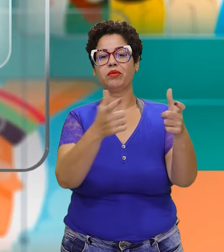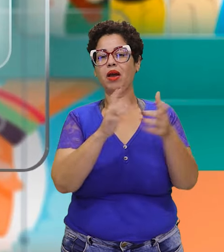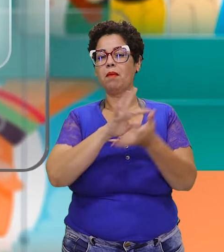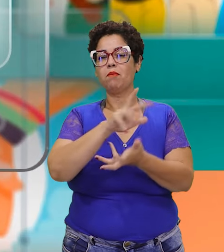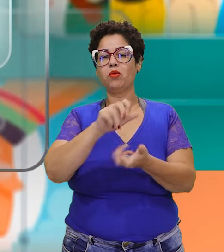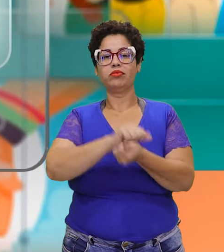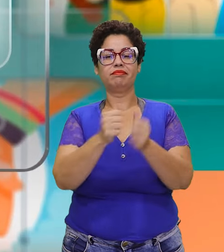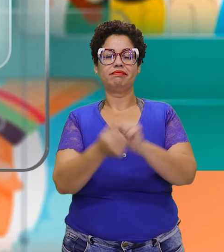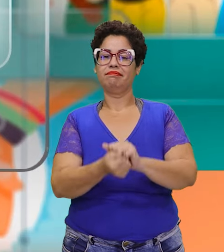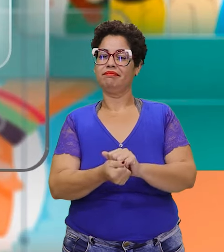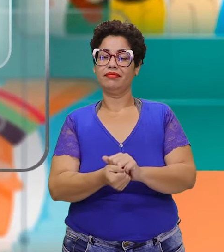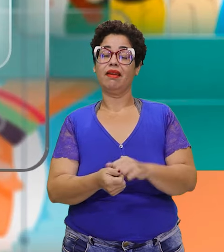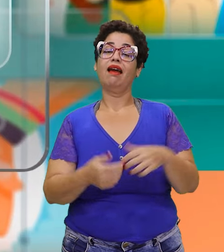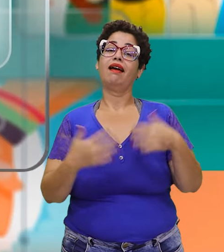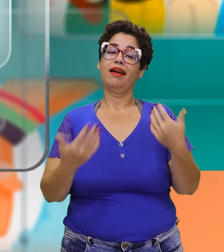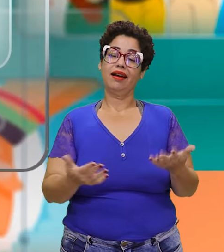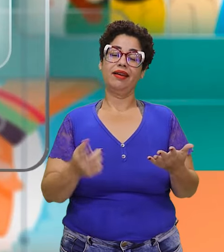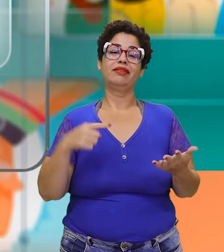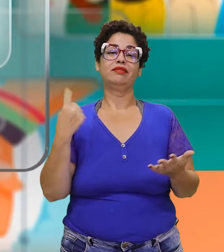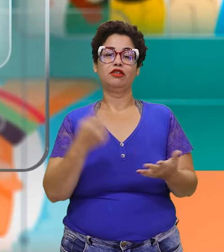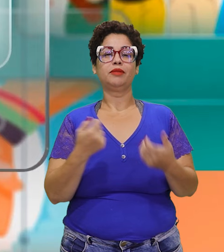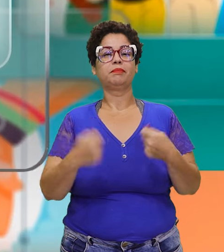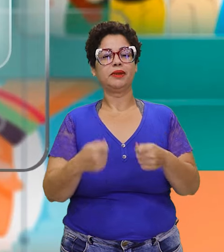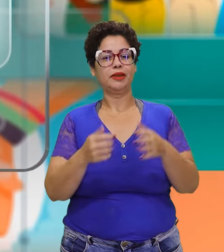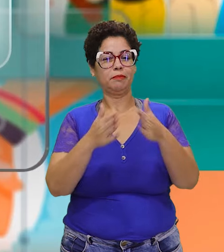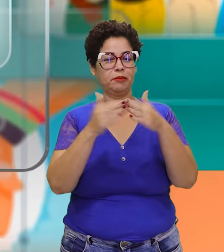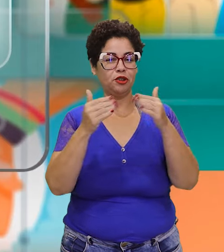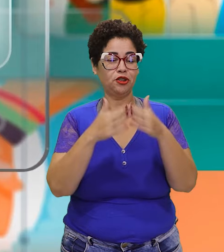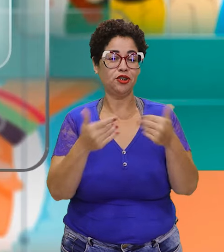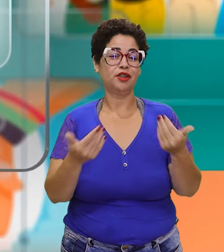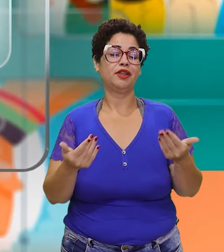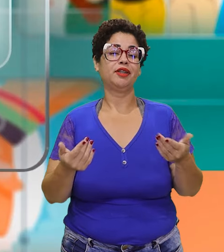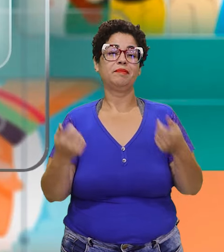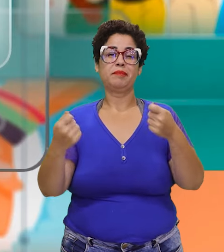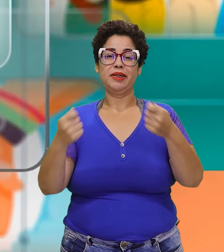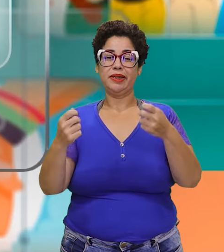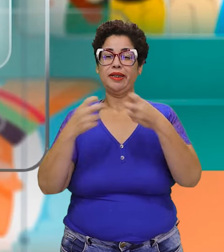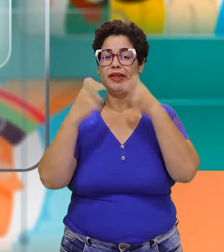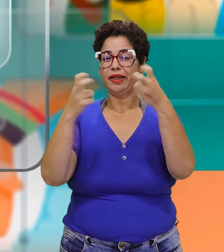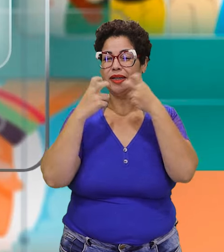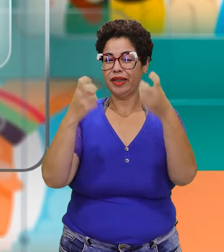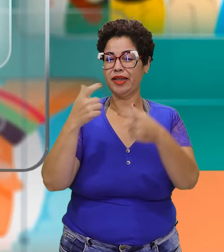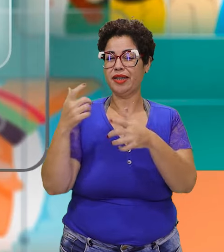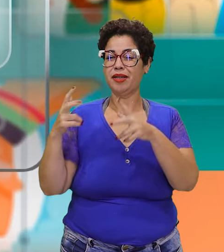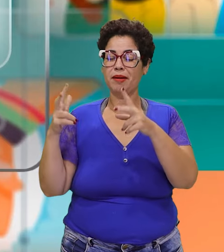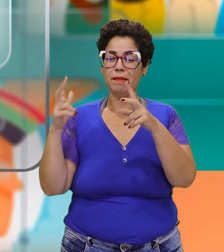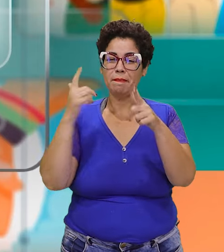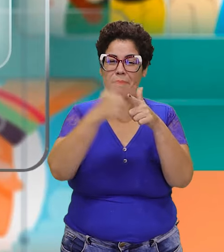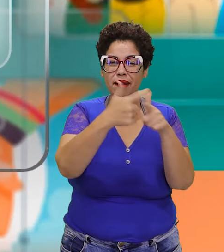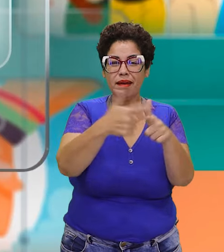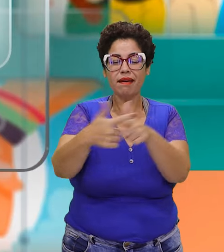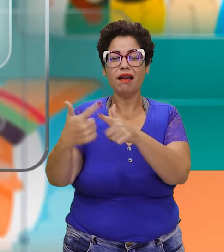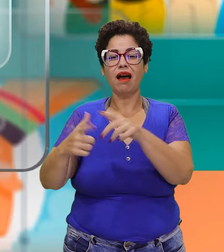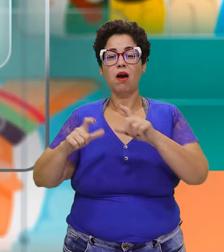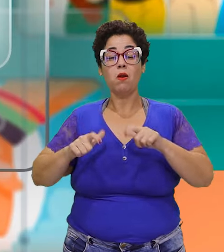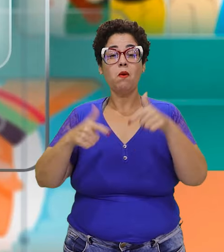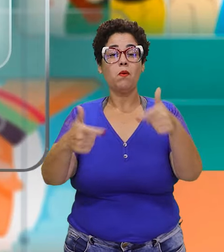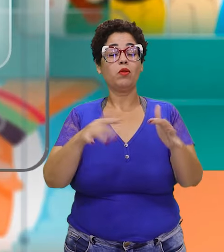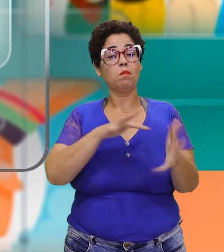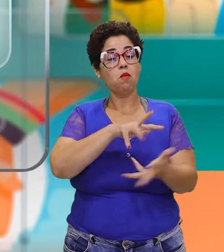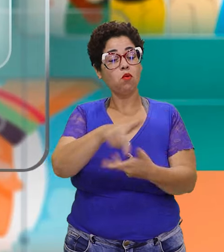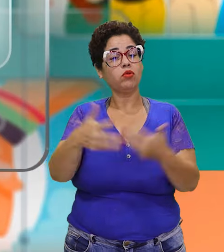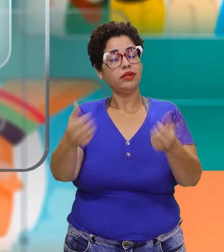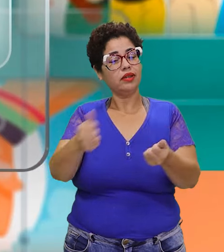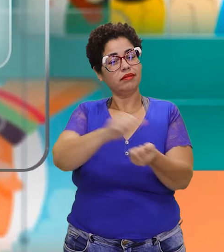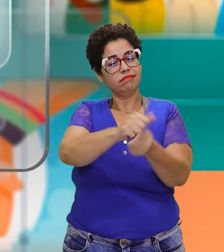gente se adaptar ao mundo mesmo. E aí a gente vai ter que pedir, vai ter que brigar, vai ter que lutar para